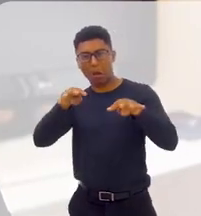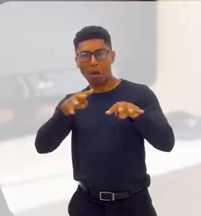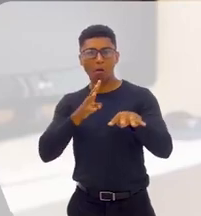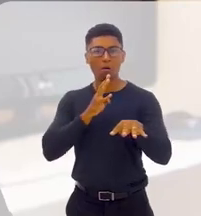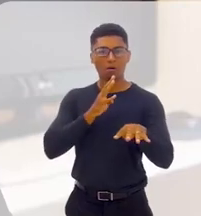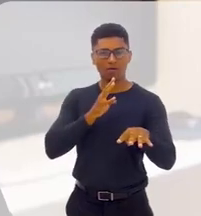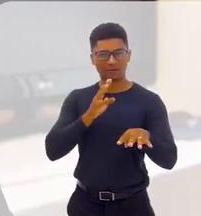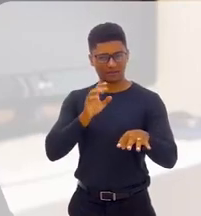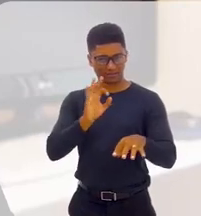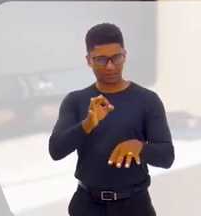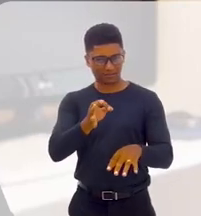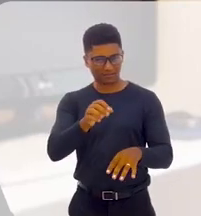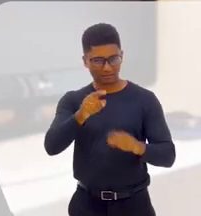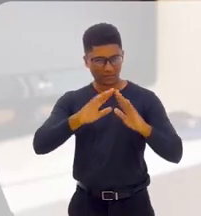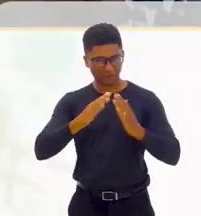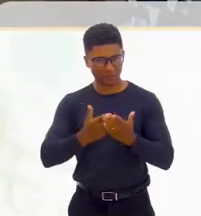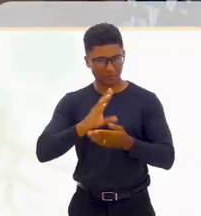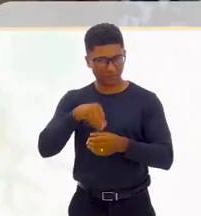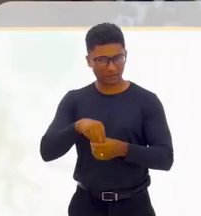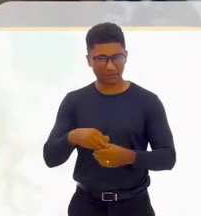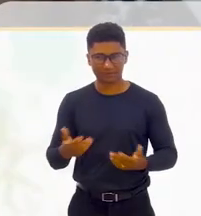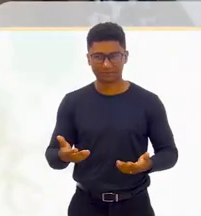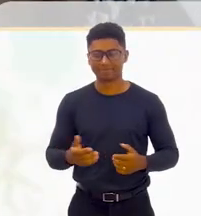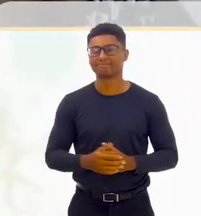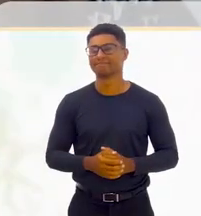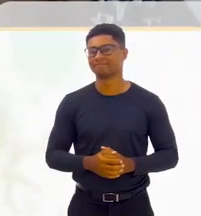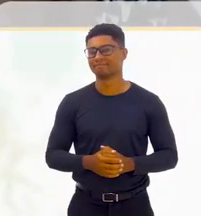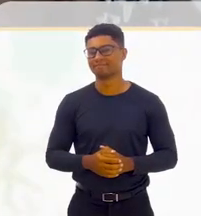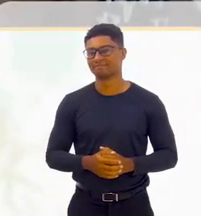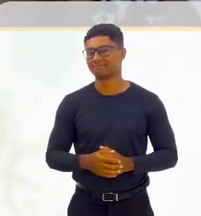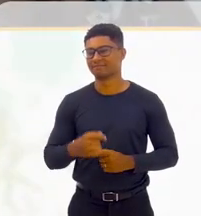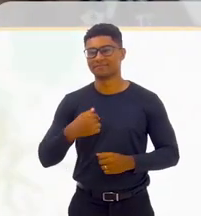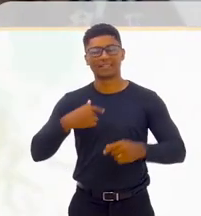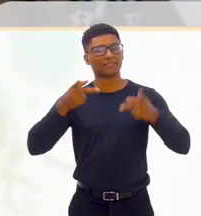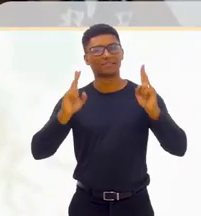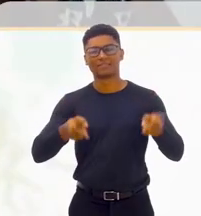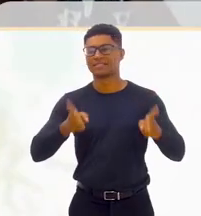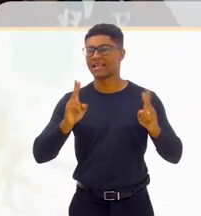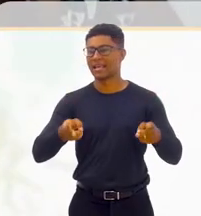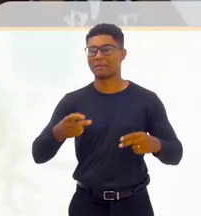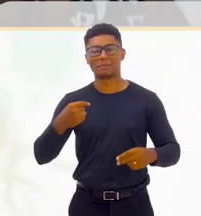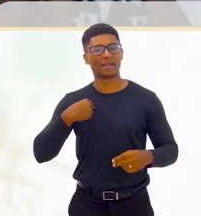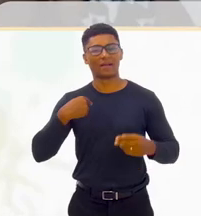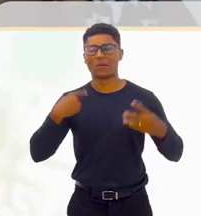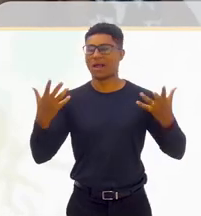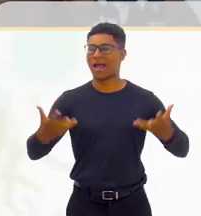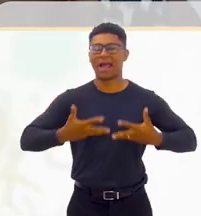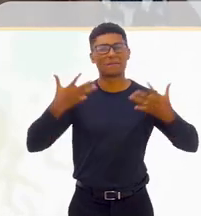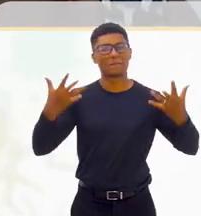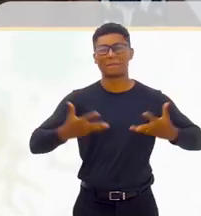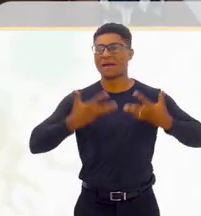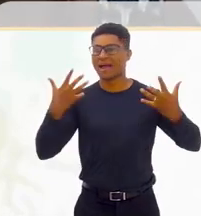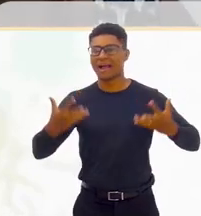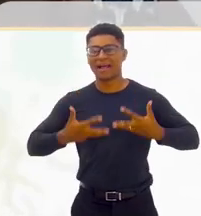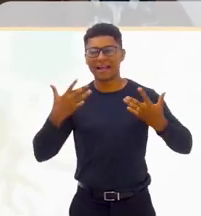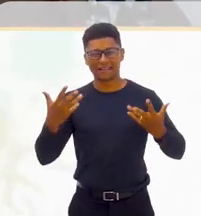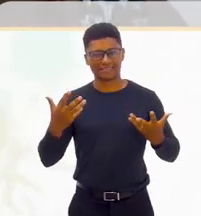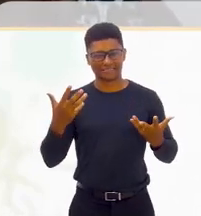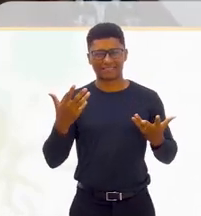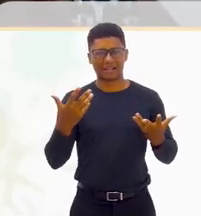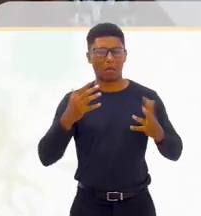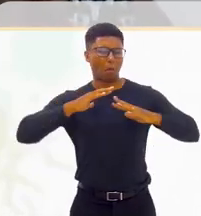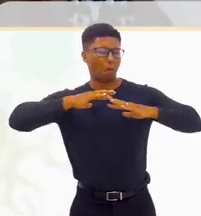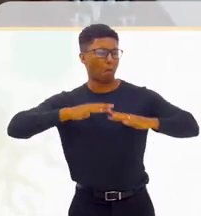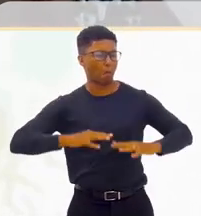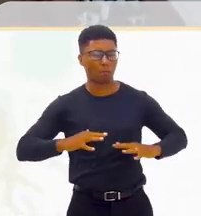esse negócio? Teve, né, Eu esse sempre fui uma negócio? mulher. Eu sempre fui uma mulher de festa, né? Eu não gosto que a festa acabe. Eu odeio